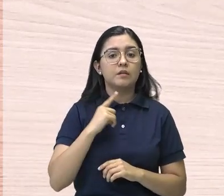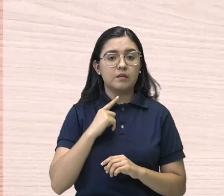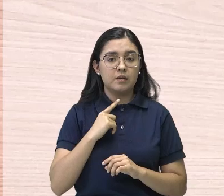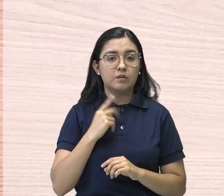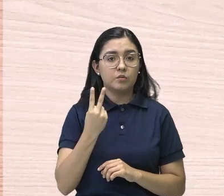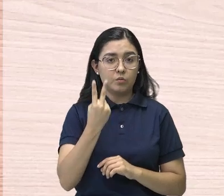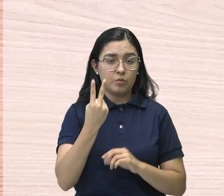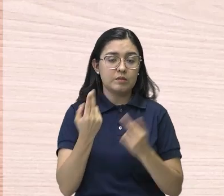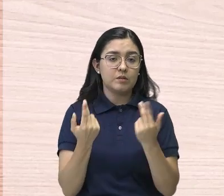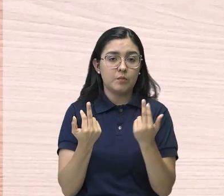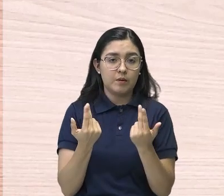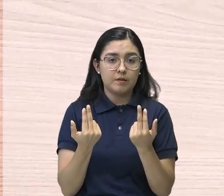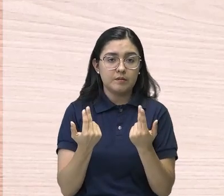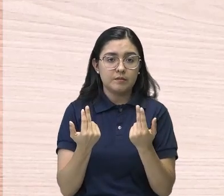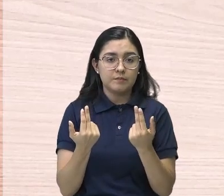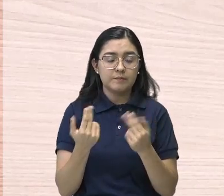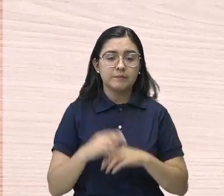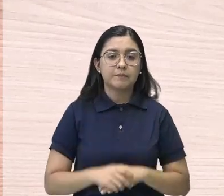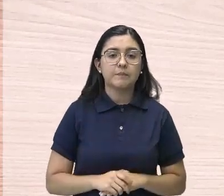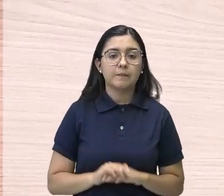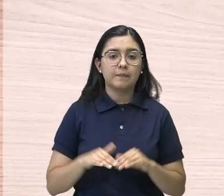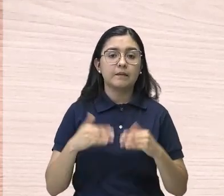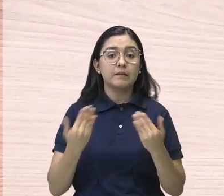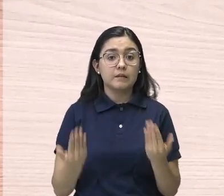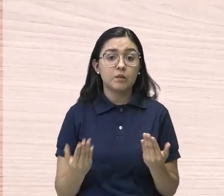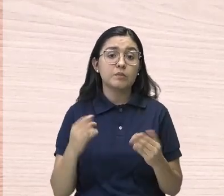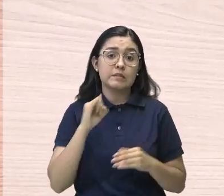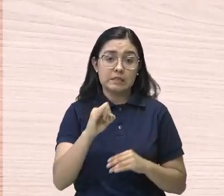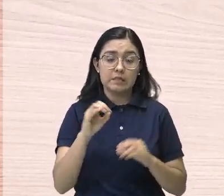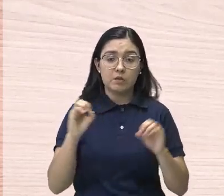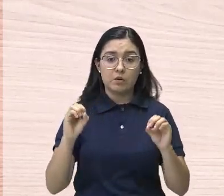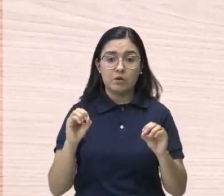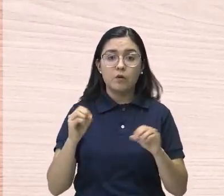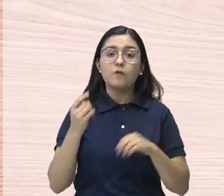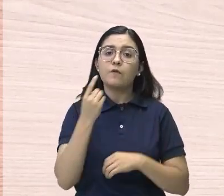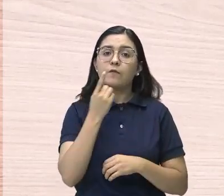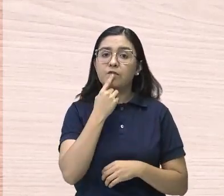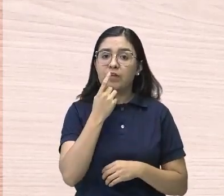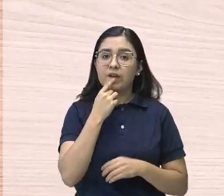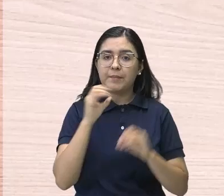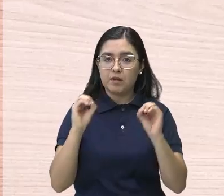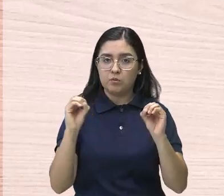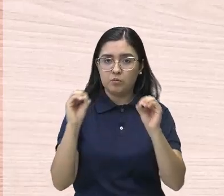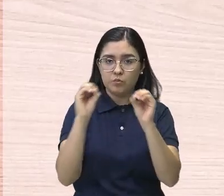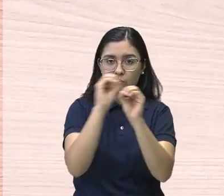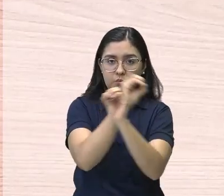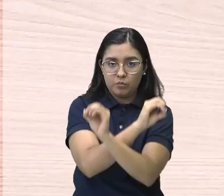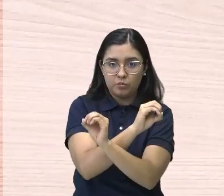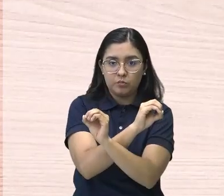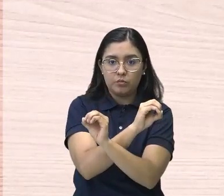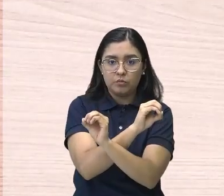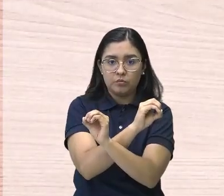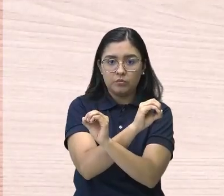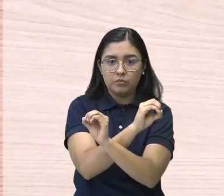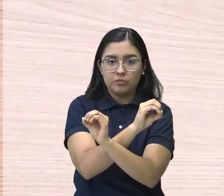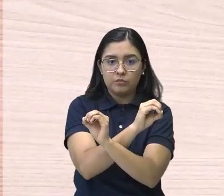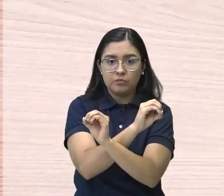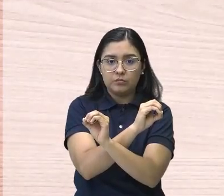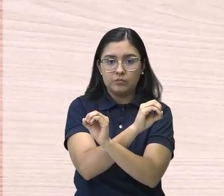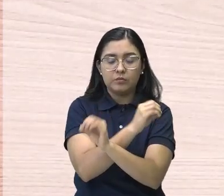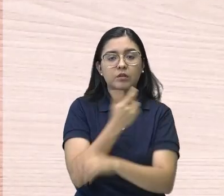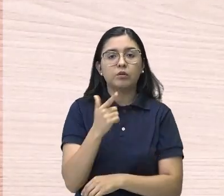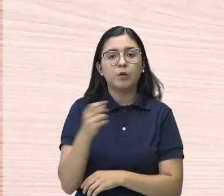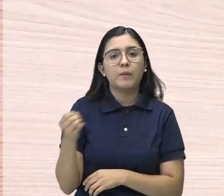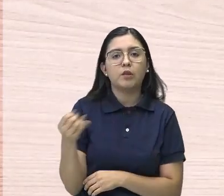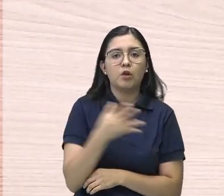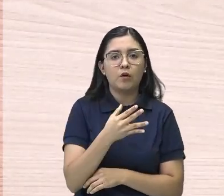elementos iguais. Então, se eu trocar os elementos que são iguais, eu não possuo uma nova